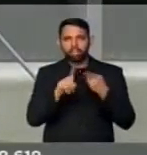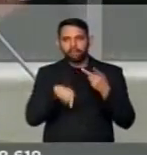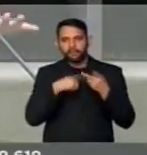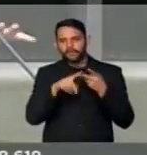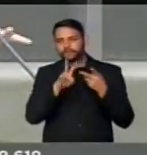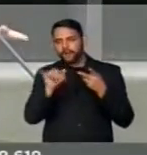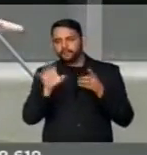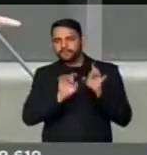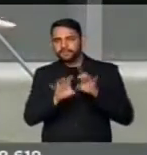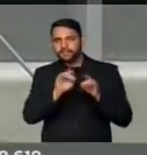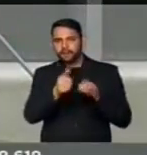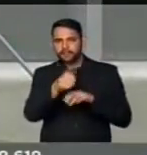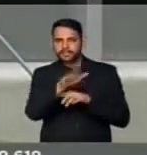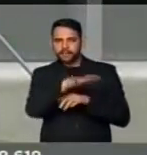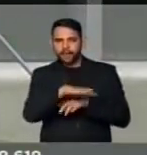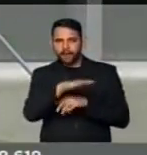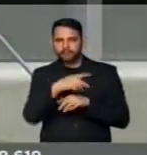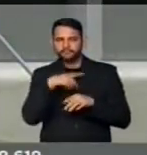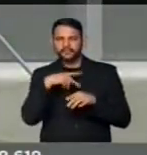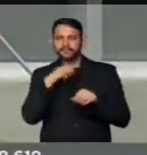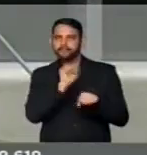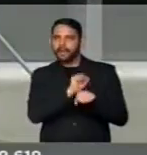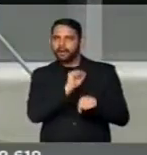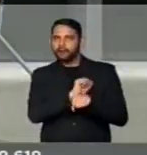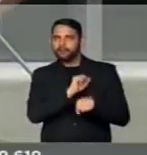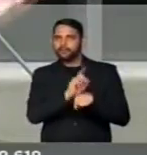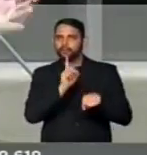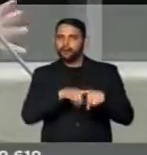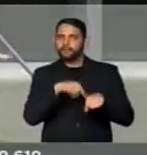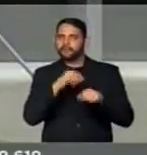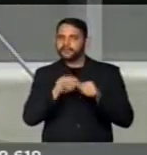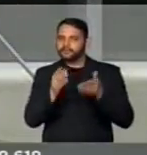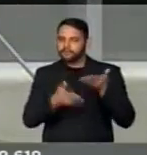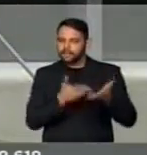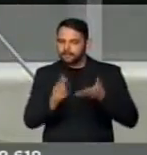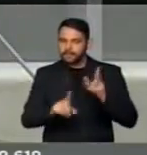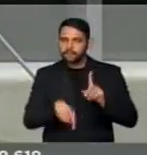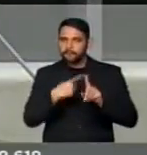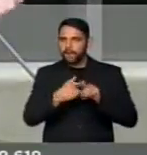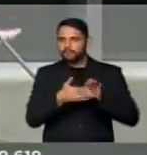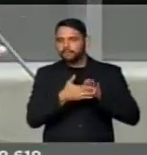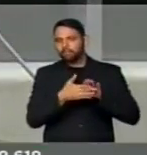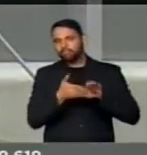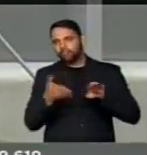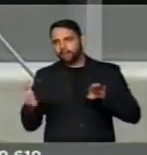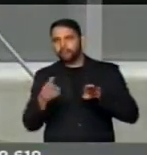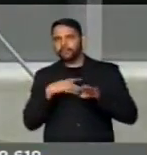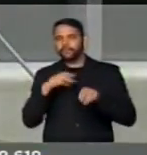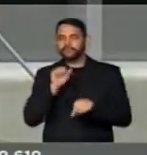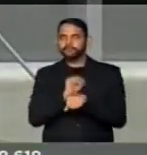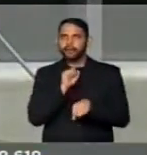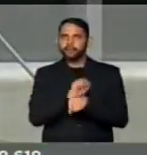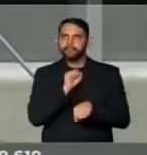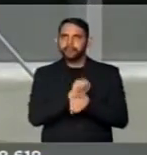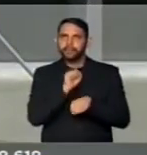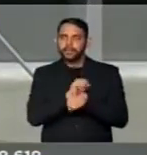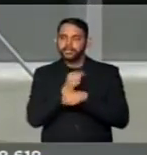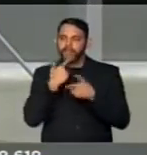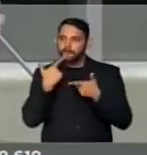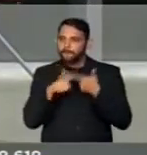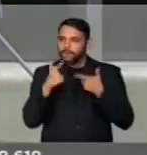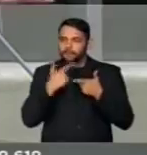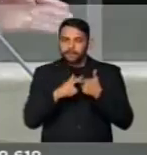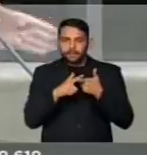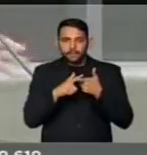para o especialista, e depois no especialista para fazer o tratamento, é mais um tempo grande. Então nós estamos com um problema